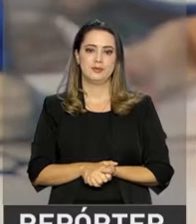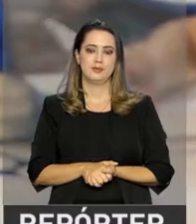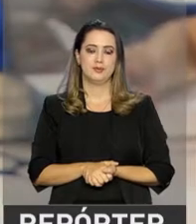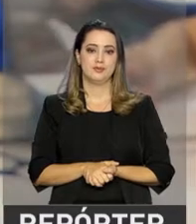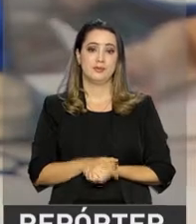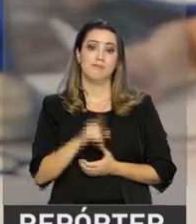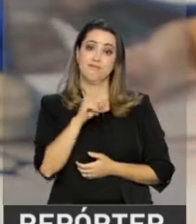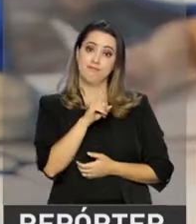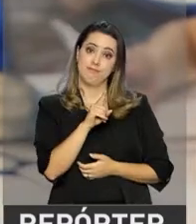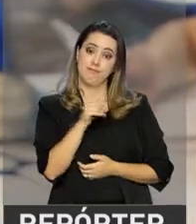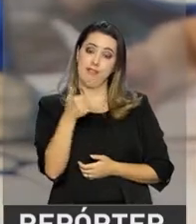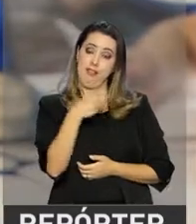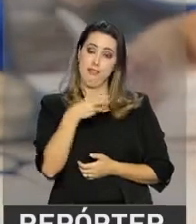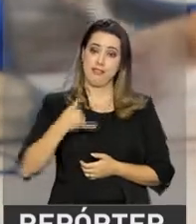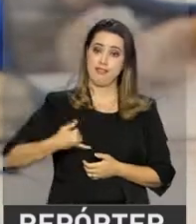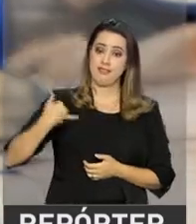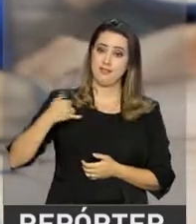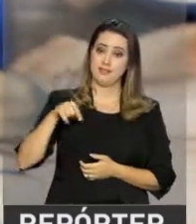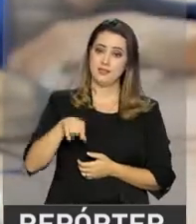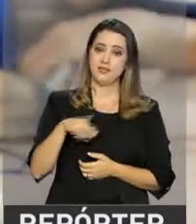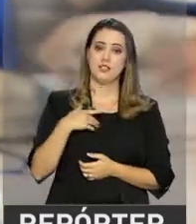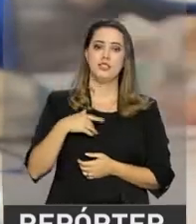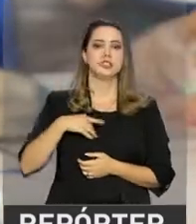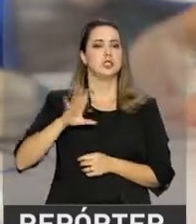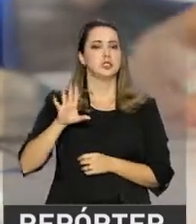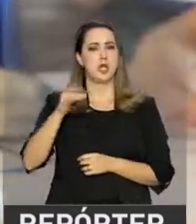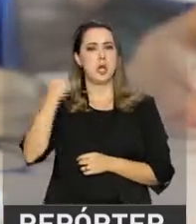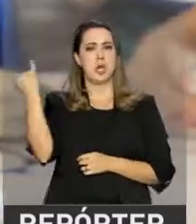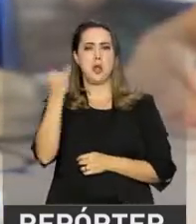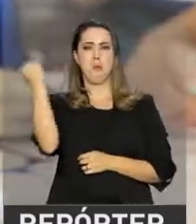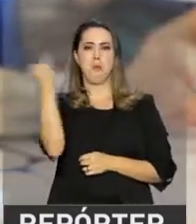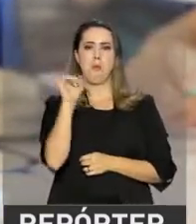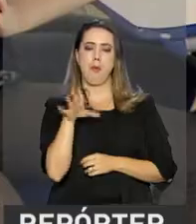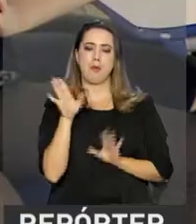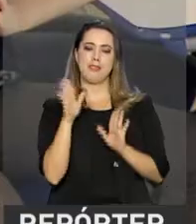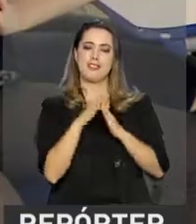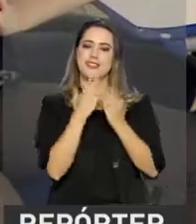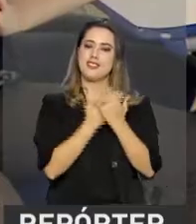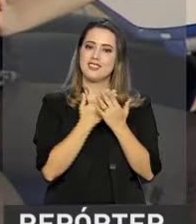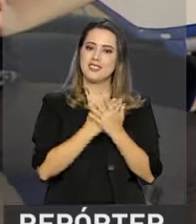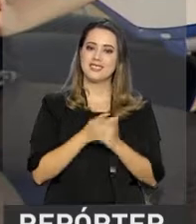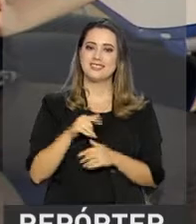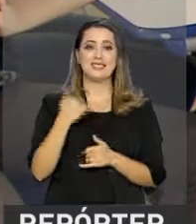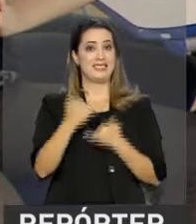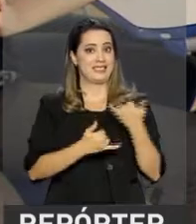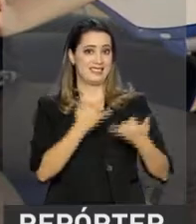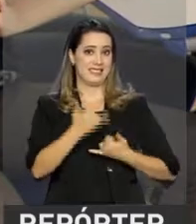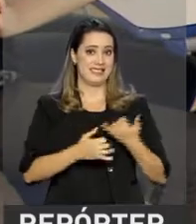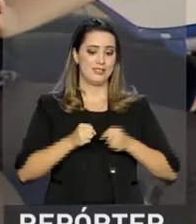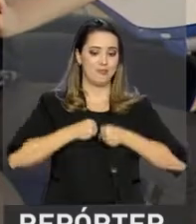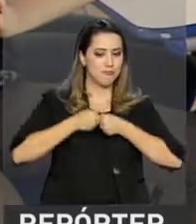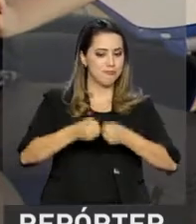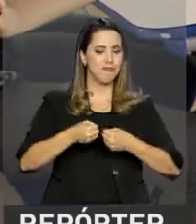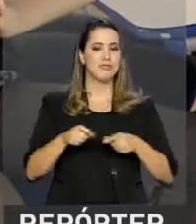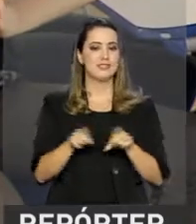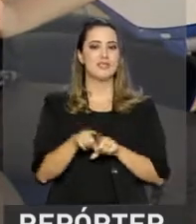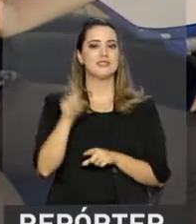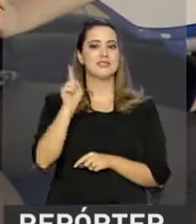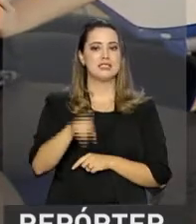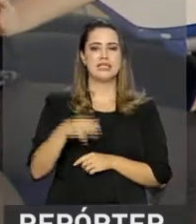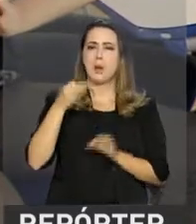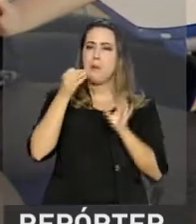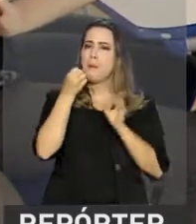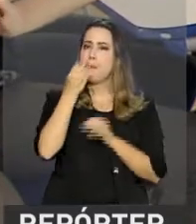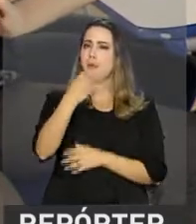gabriela tem 13 anos e é celebridade entre os amigos da escola divertido e muito esforçada a menina é